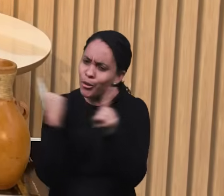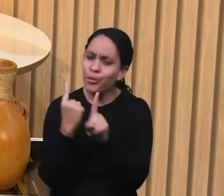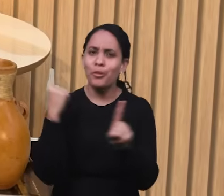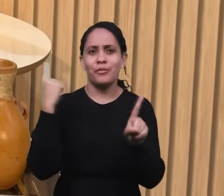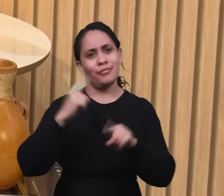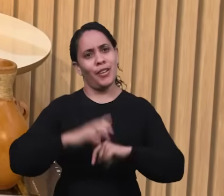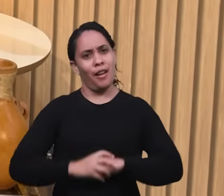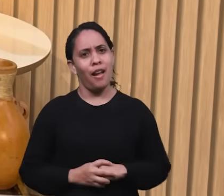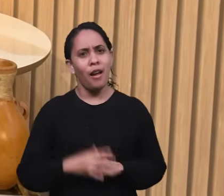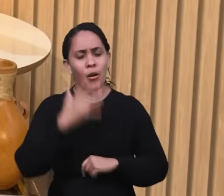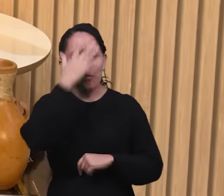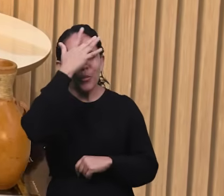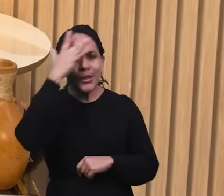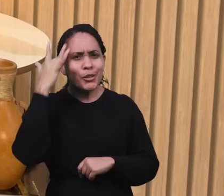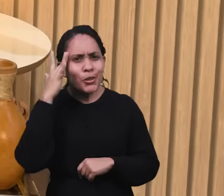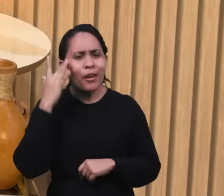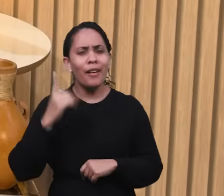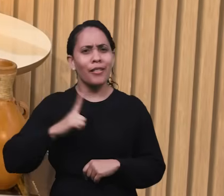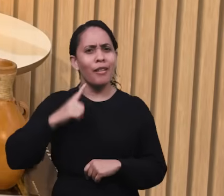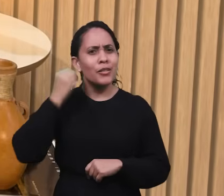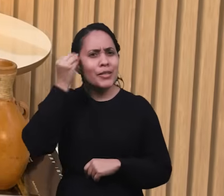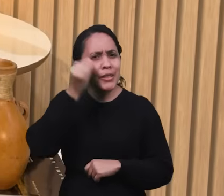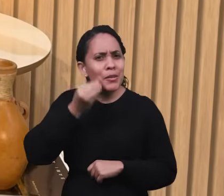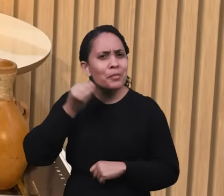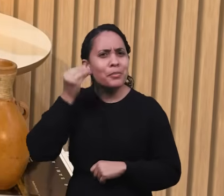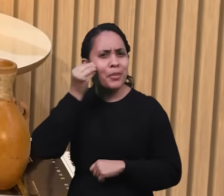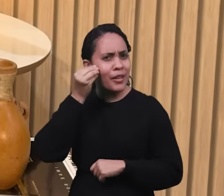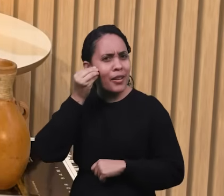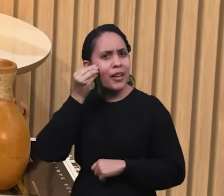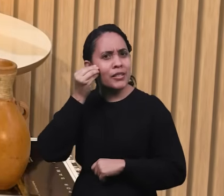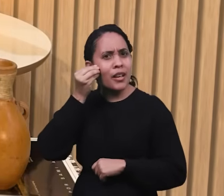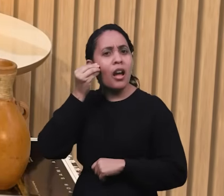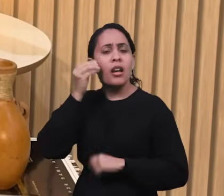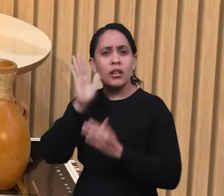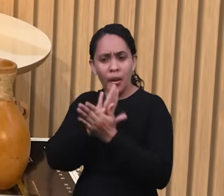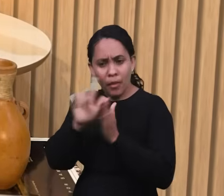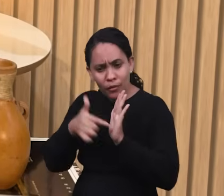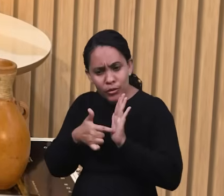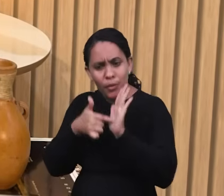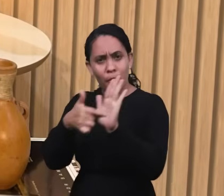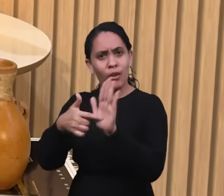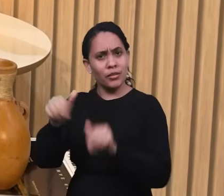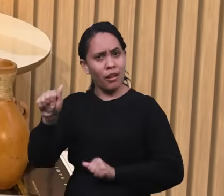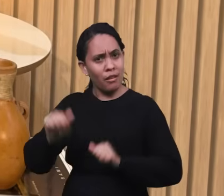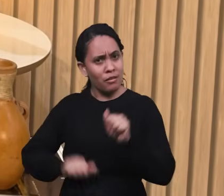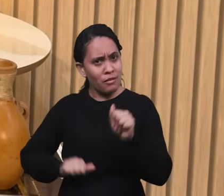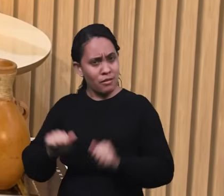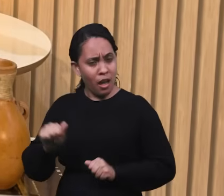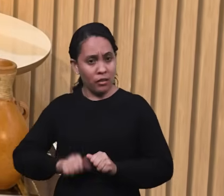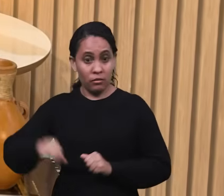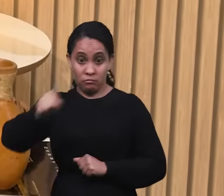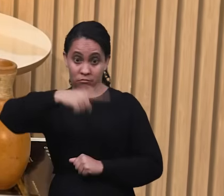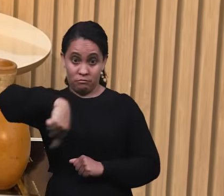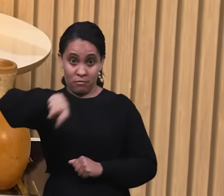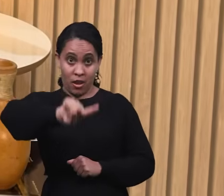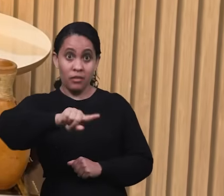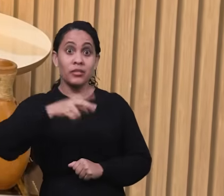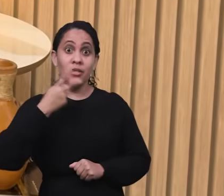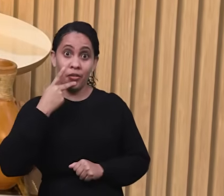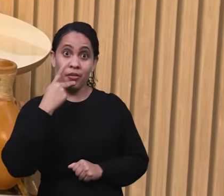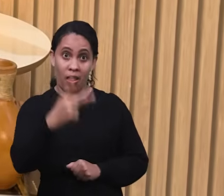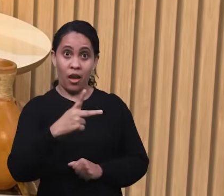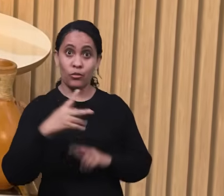vivesse aquilo que está em Atos dos Apóstolos. Palavras deles e palavras de todos esses